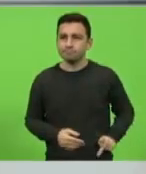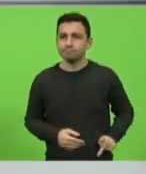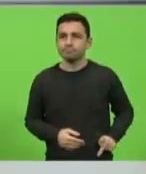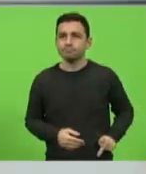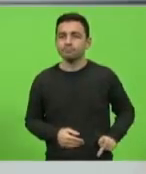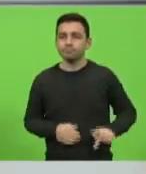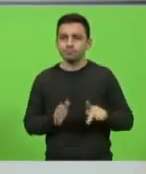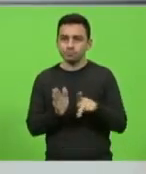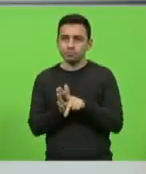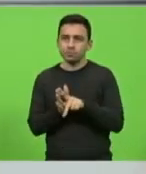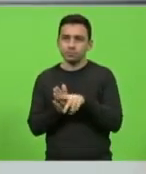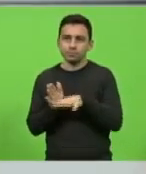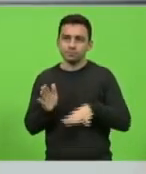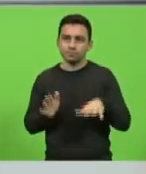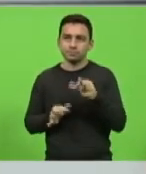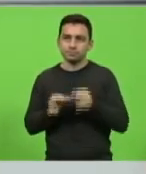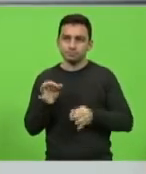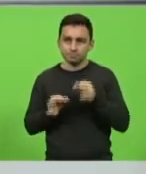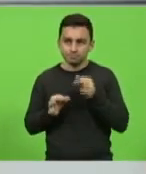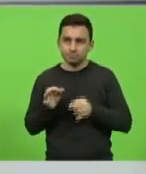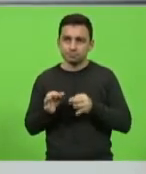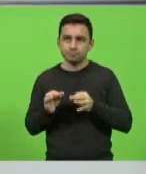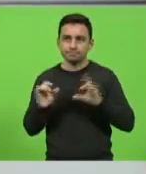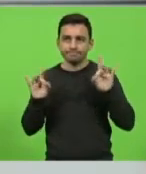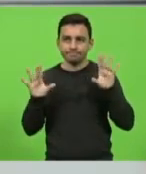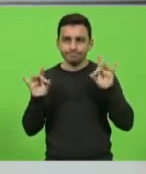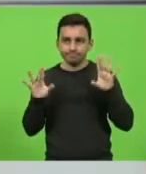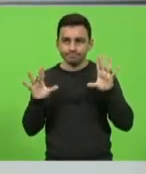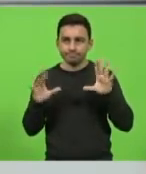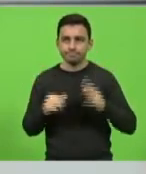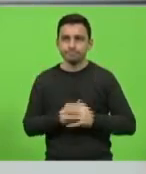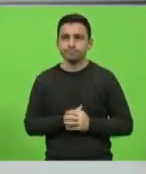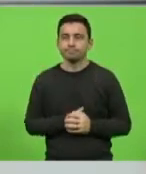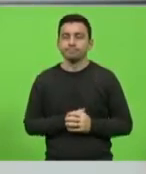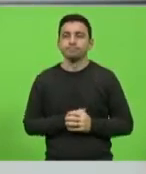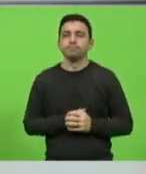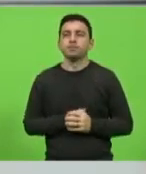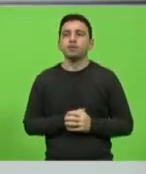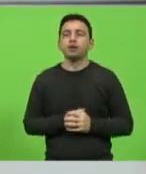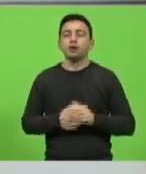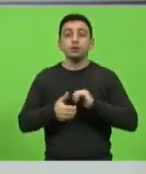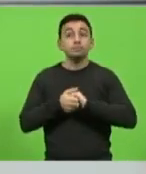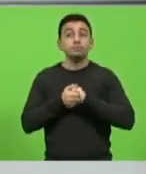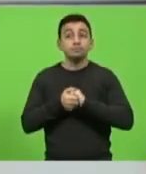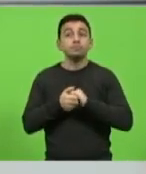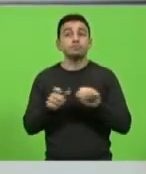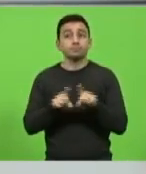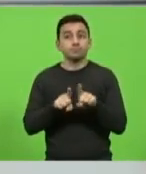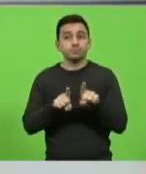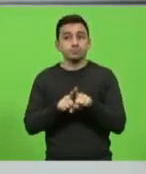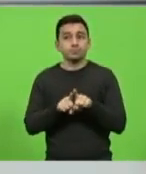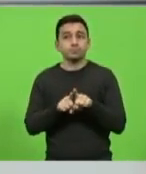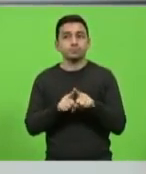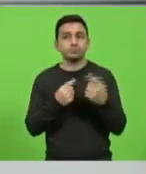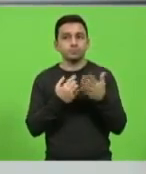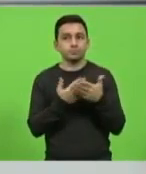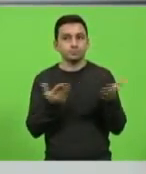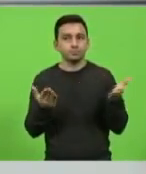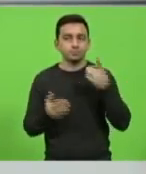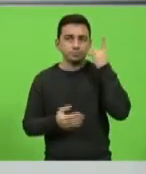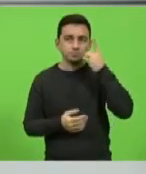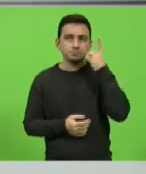deste Egrégio Tribunal Especial de Julgamento. Cumprimento também os excelentíssimos senhores